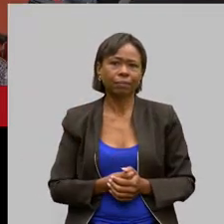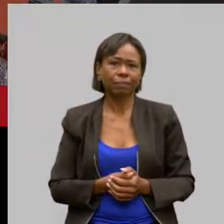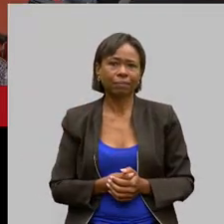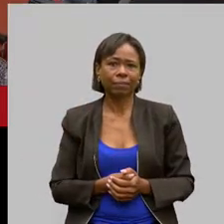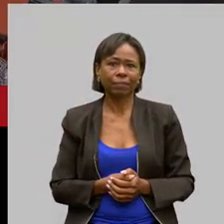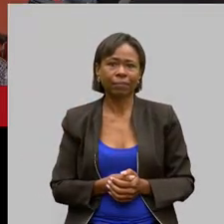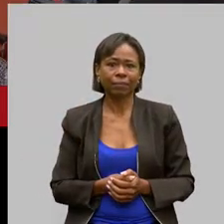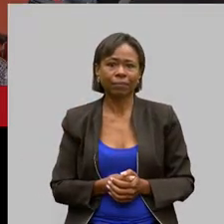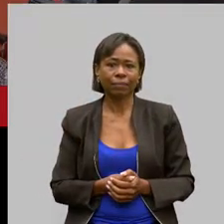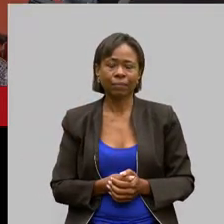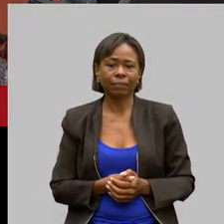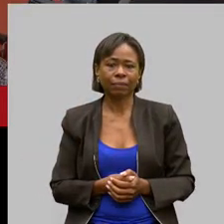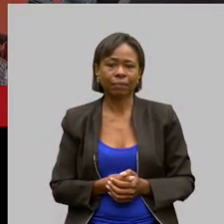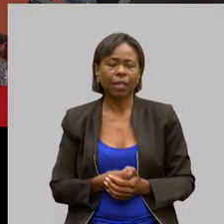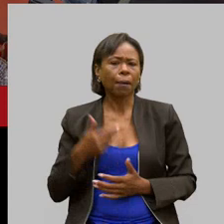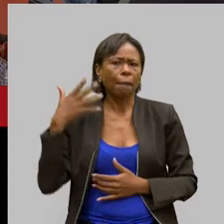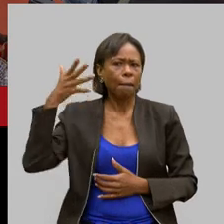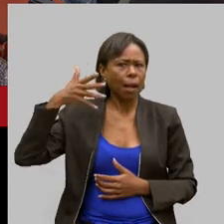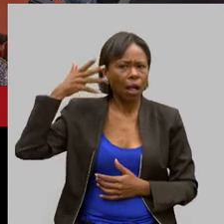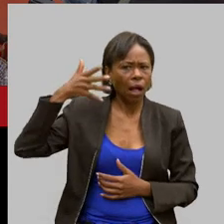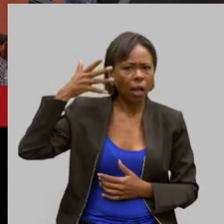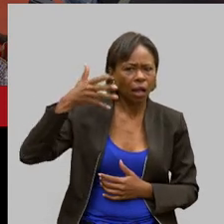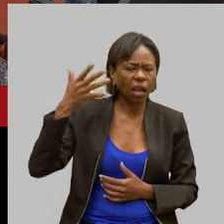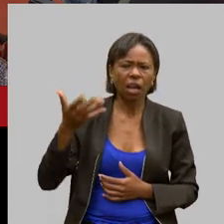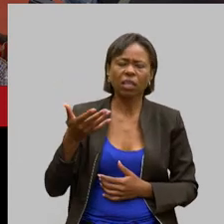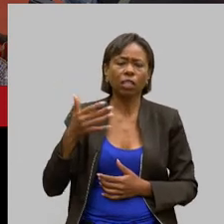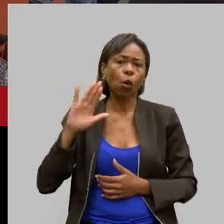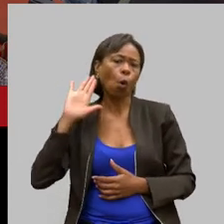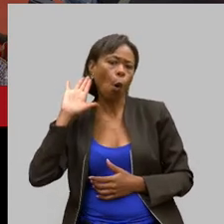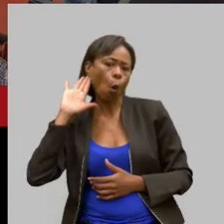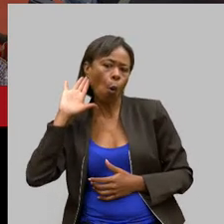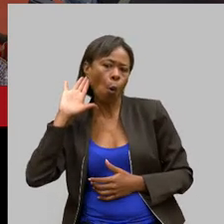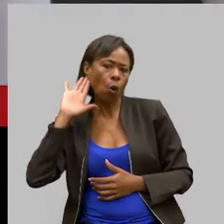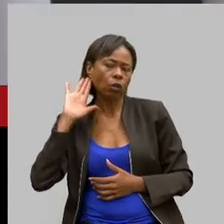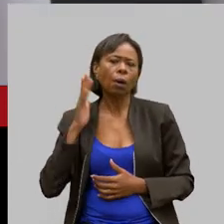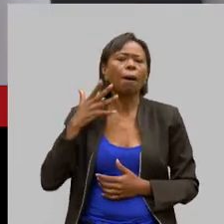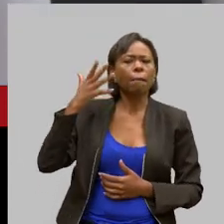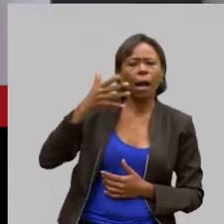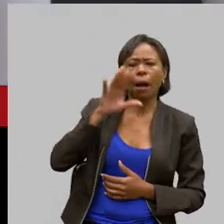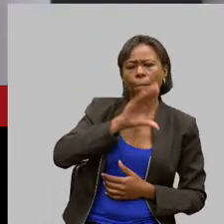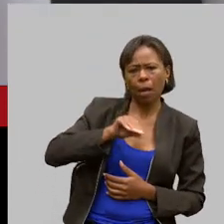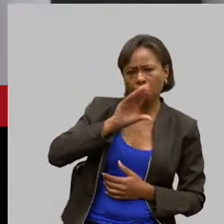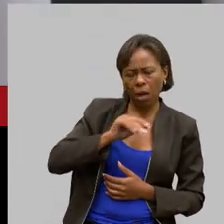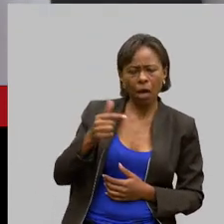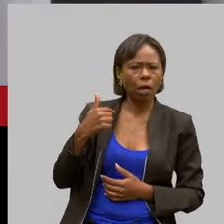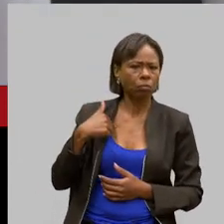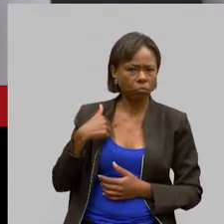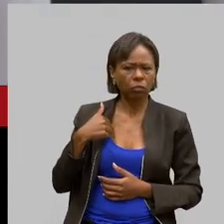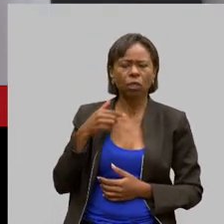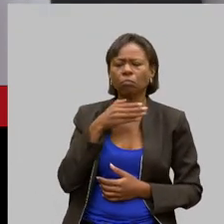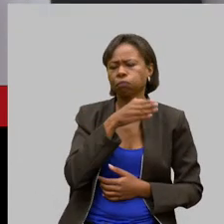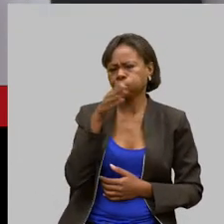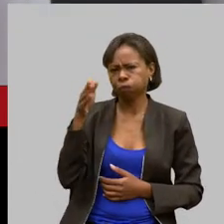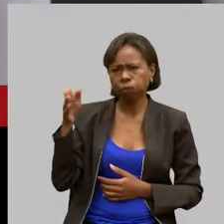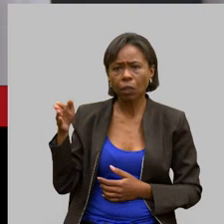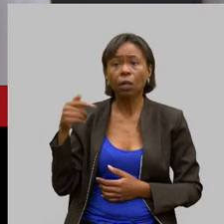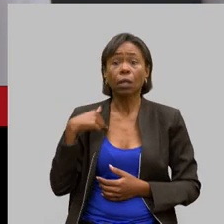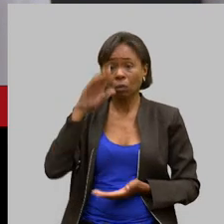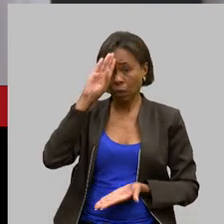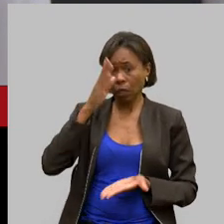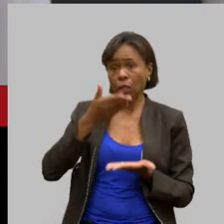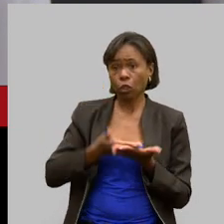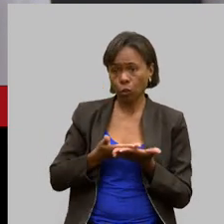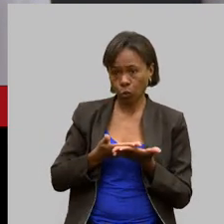não eu vou pras palestras como ouvinte ou como palestrante né eu acredito no autista eu